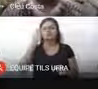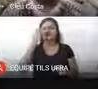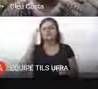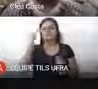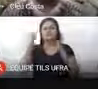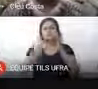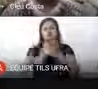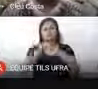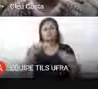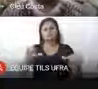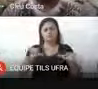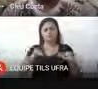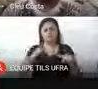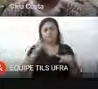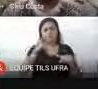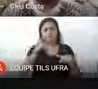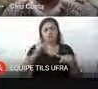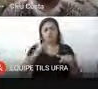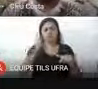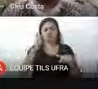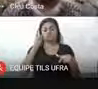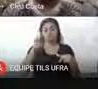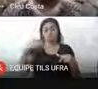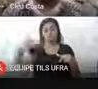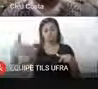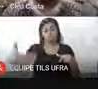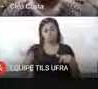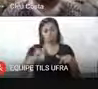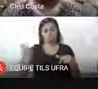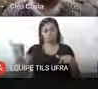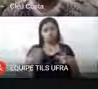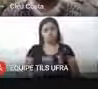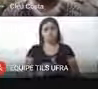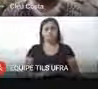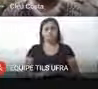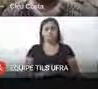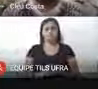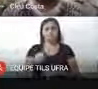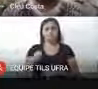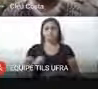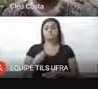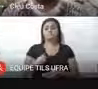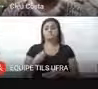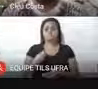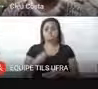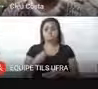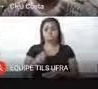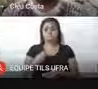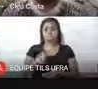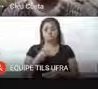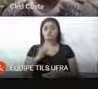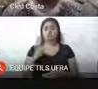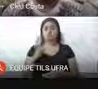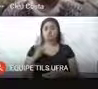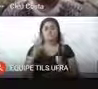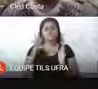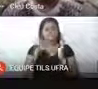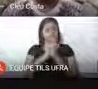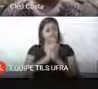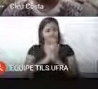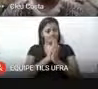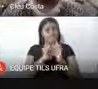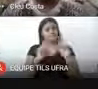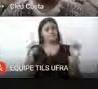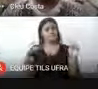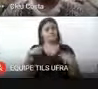fica na prova aqui 10 dias, como eu já disse, a presença foi contabilizada pelo Google Attendance, mas nós colocamos um formulário